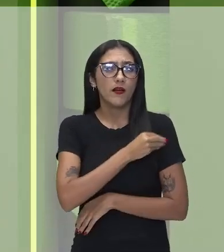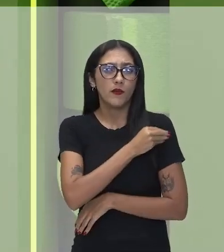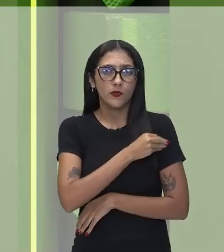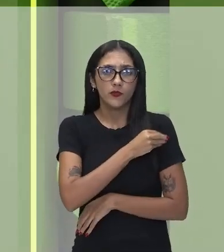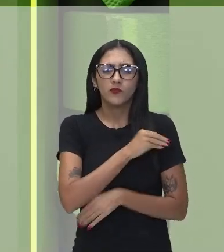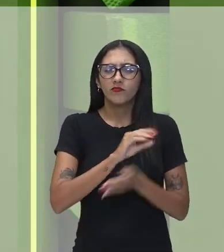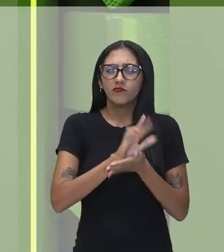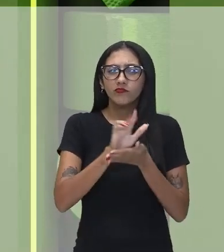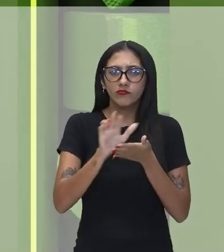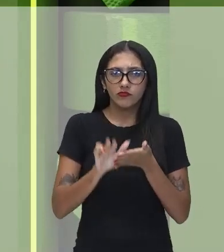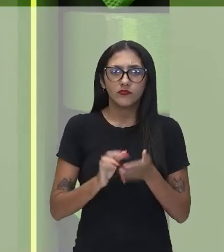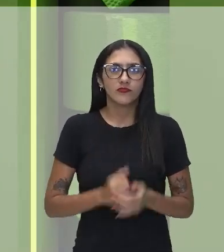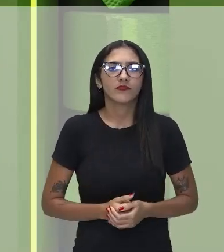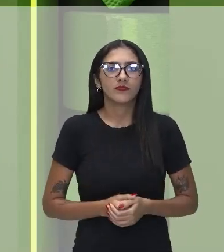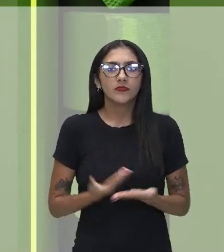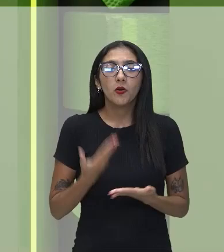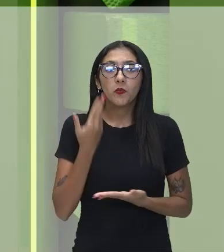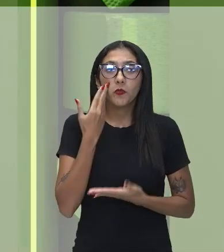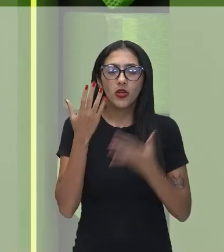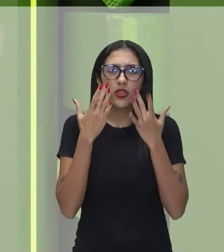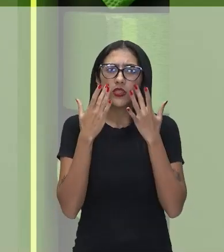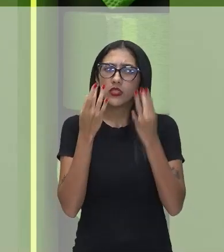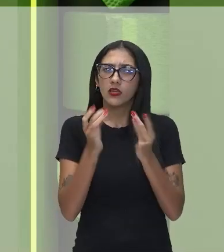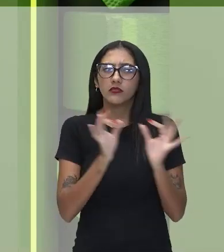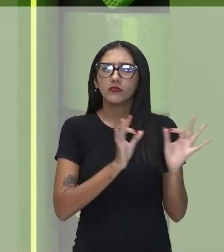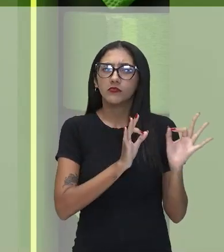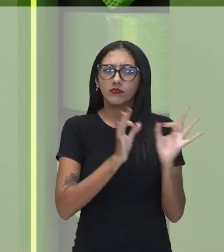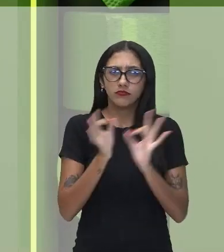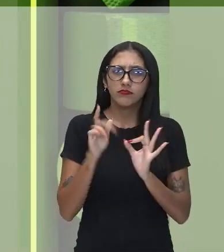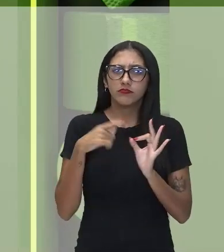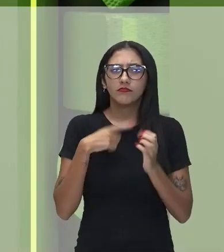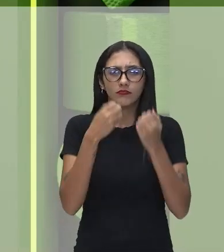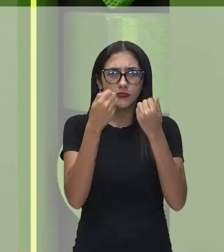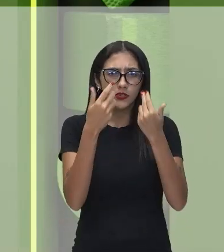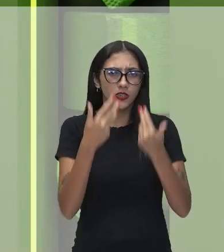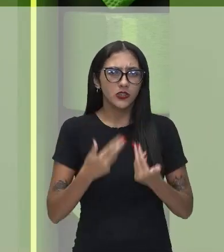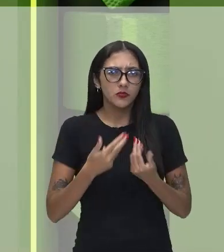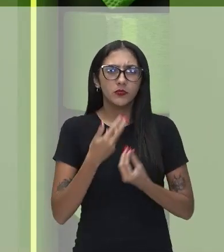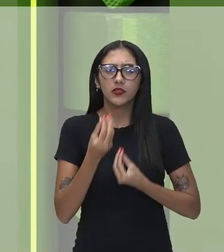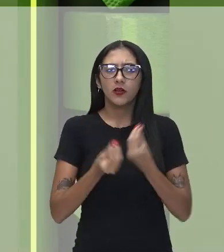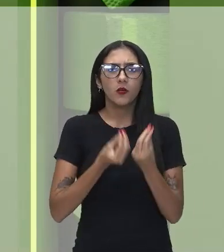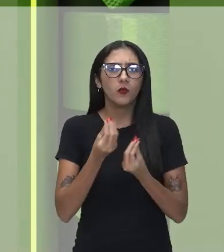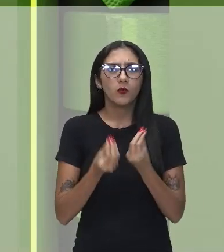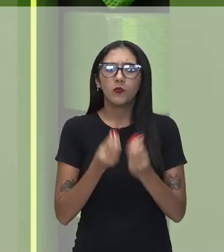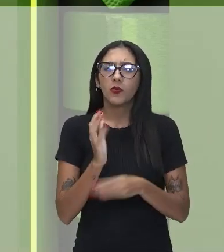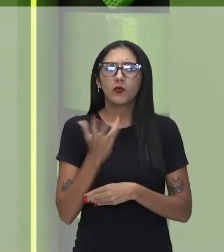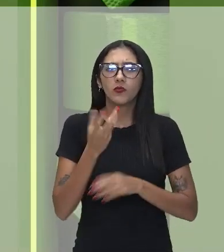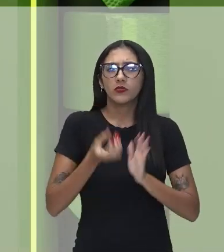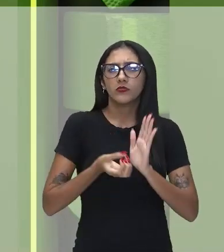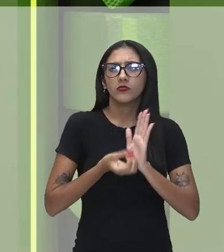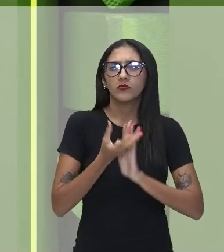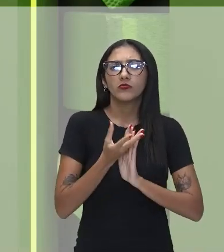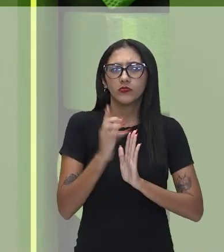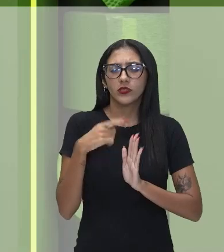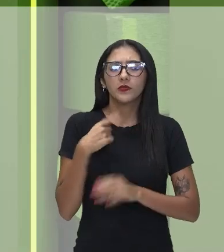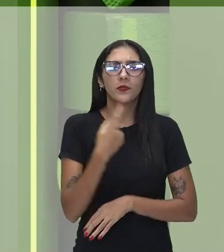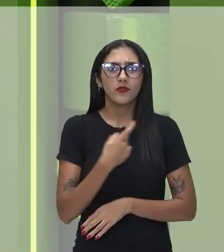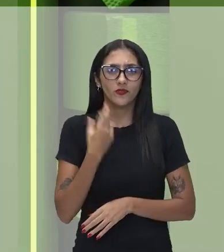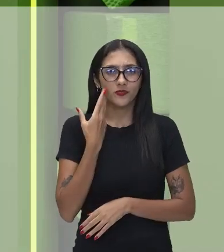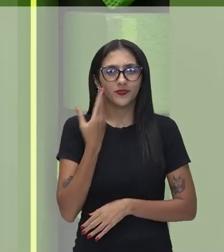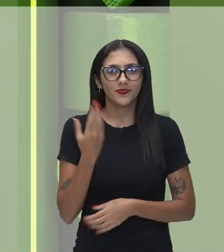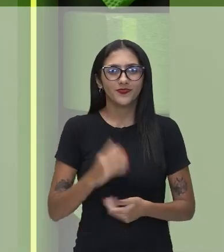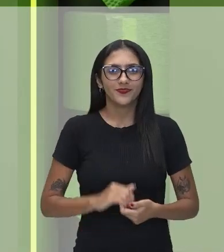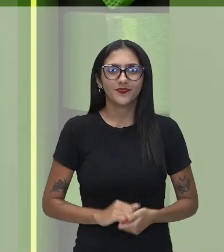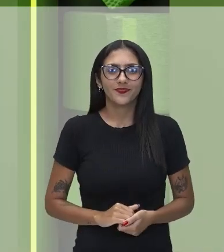ésteres. Vamos assistir o vídeo que fala sobre a origem do perfume. Vamos